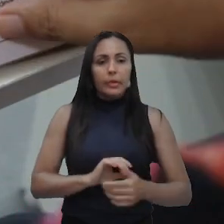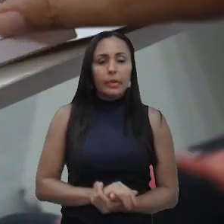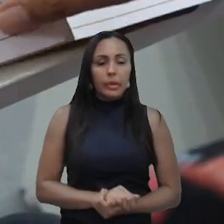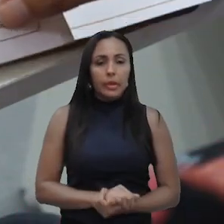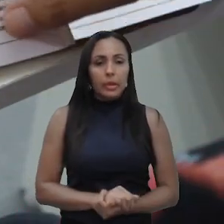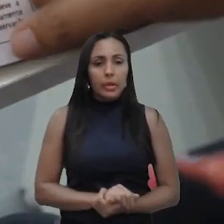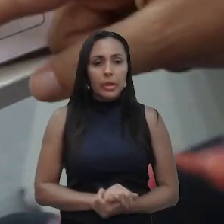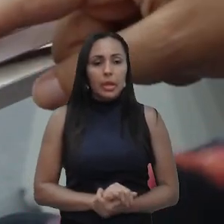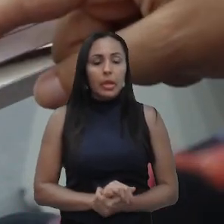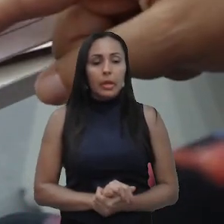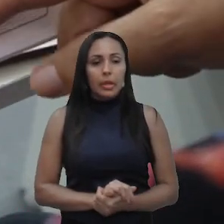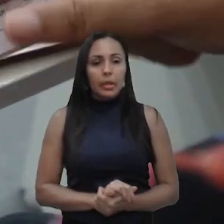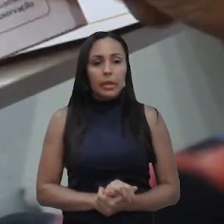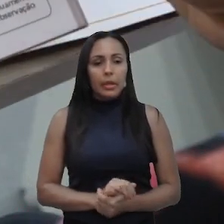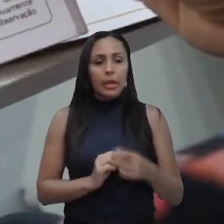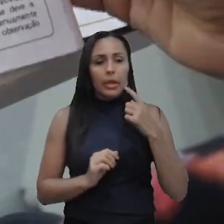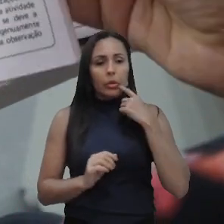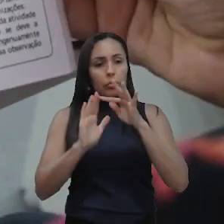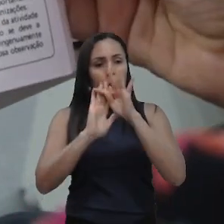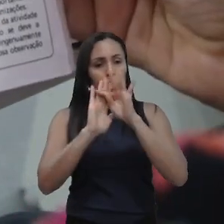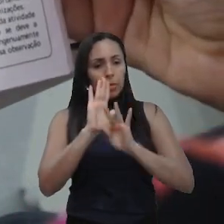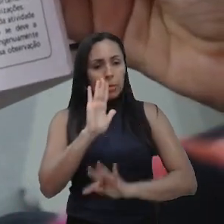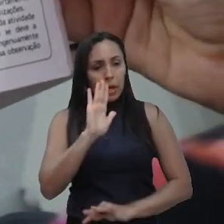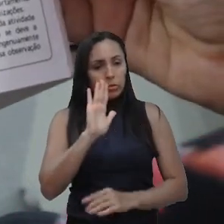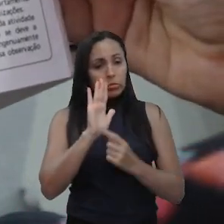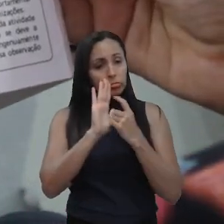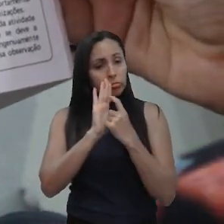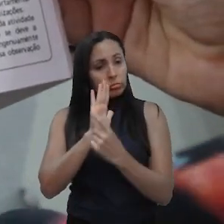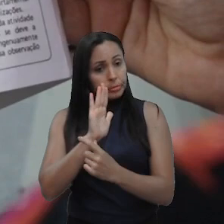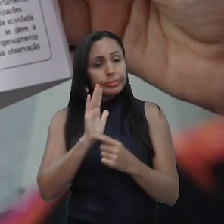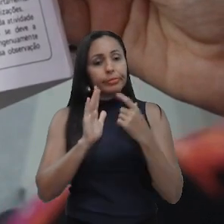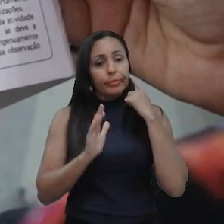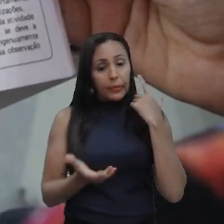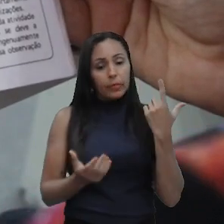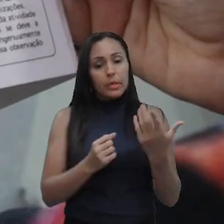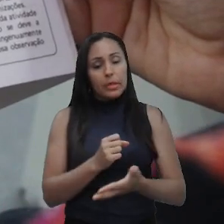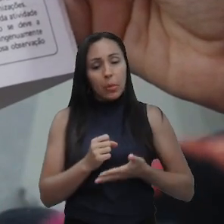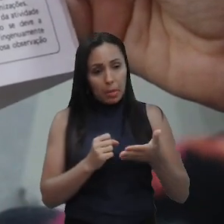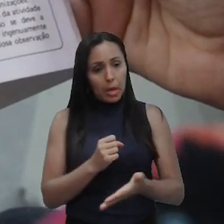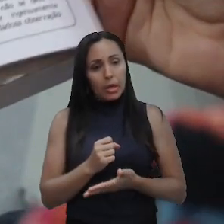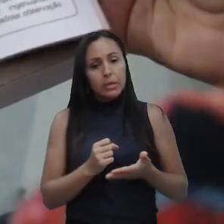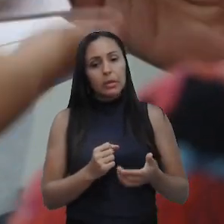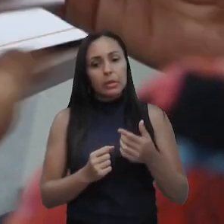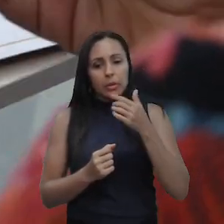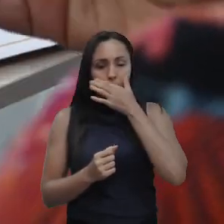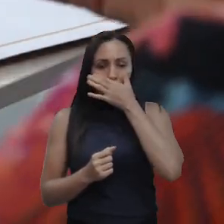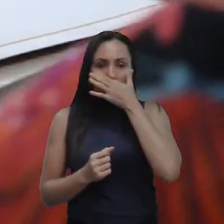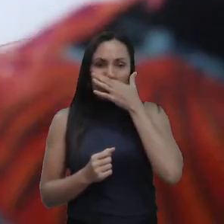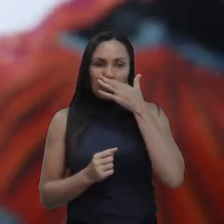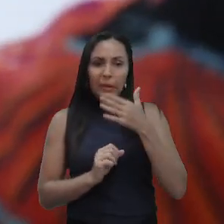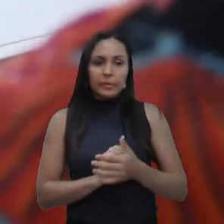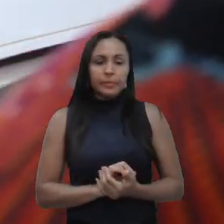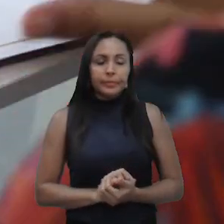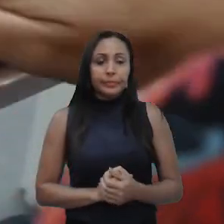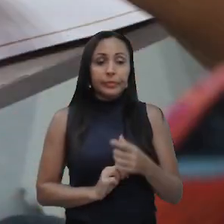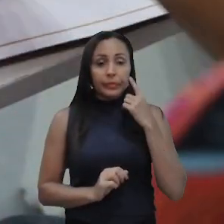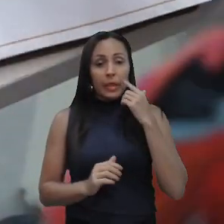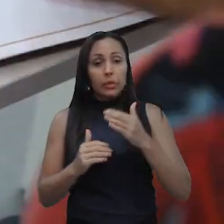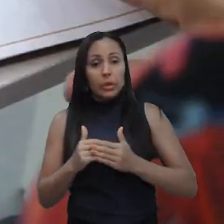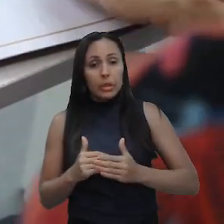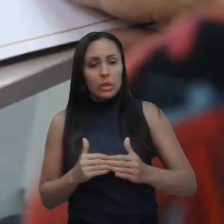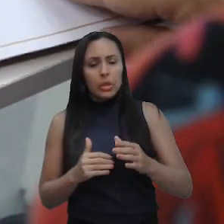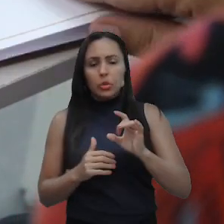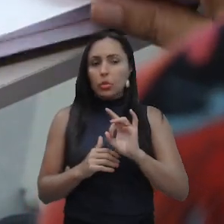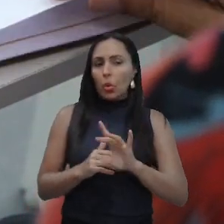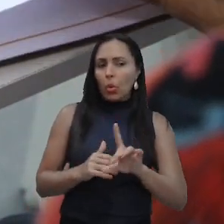caixa alta e o texto que segue. Então, esse é o básico do grid retangular. Mas não existe só esse